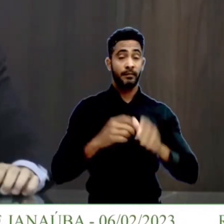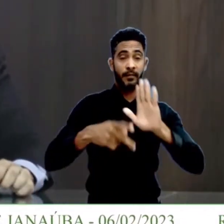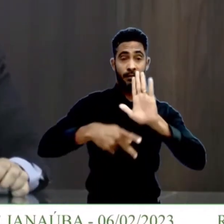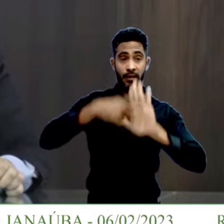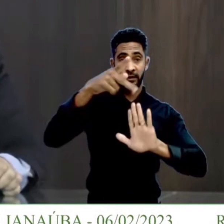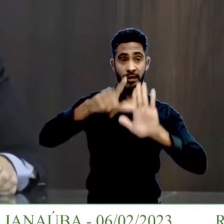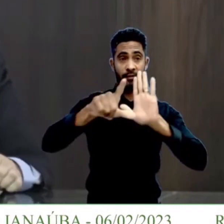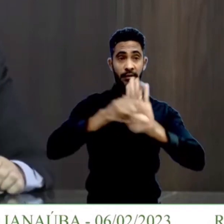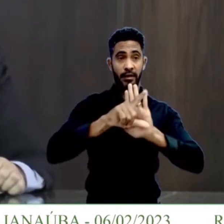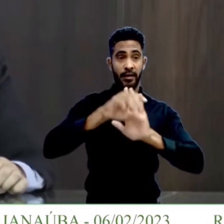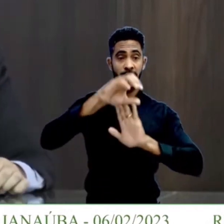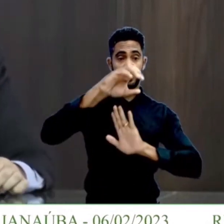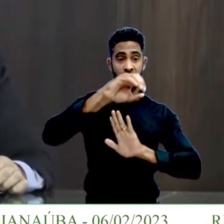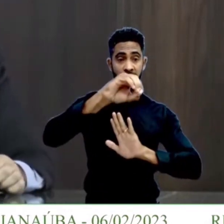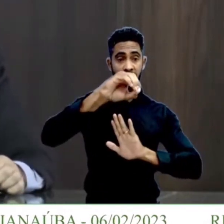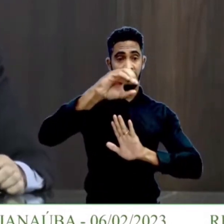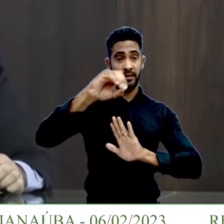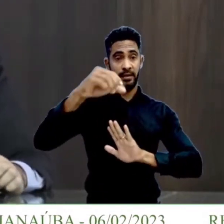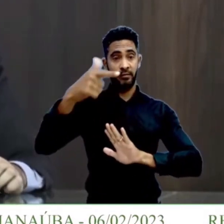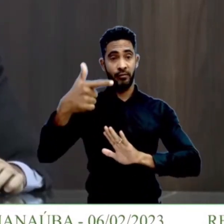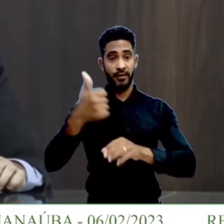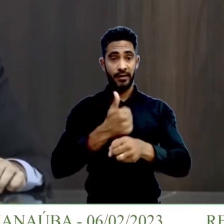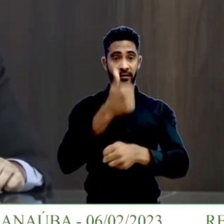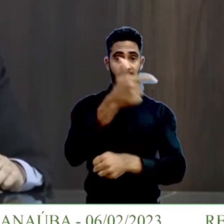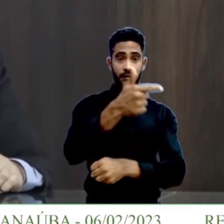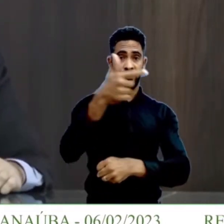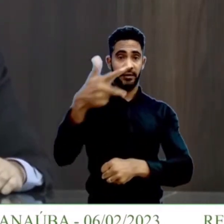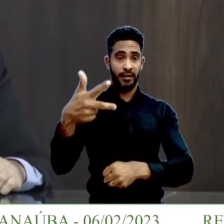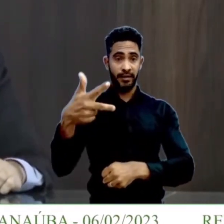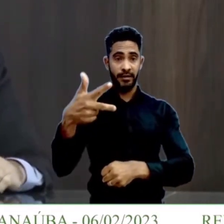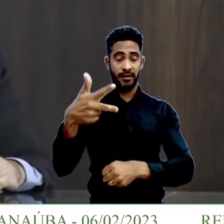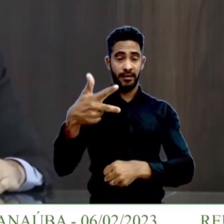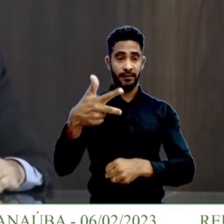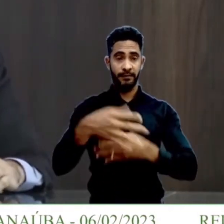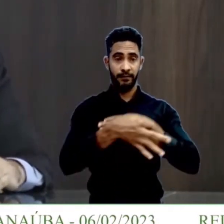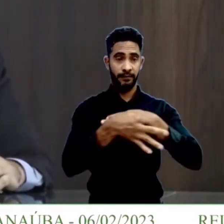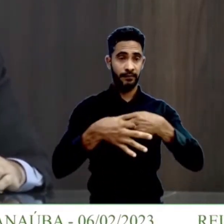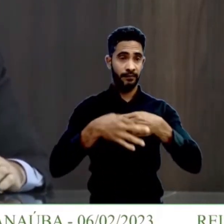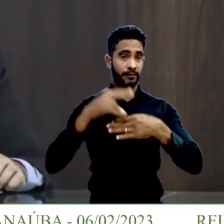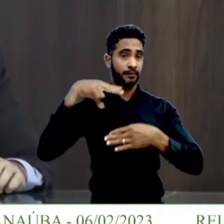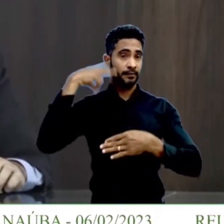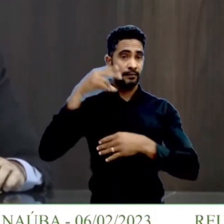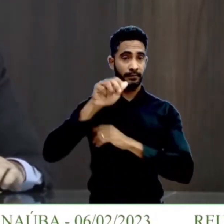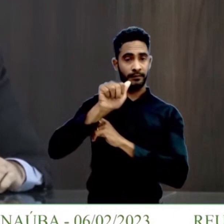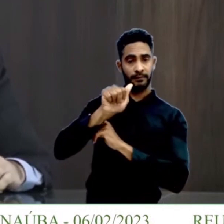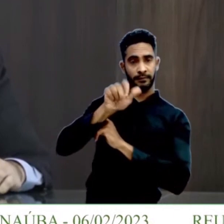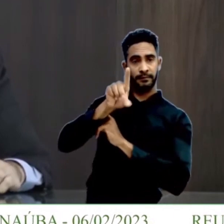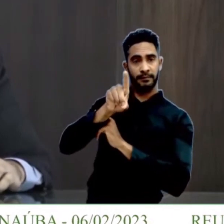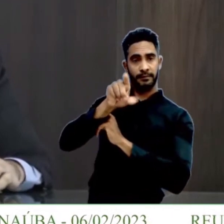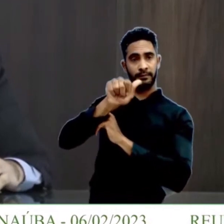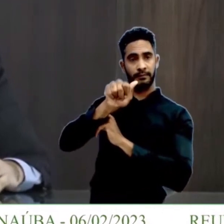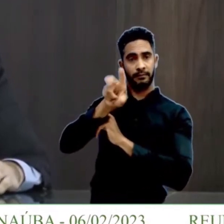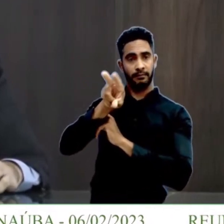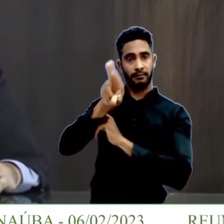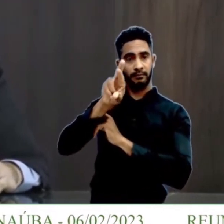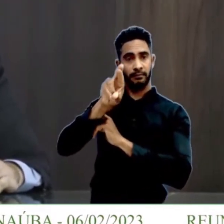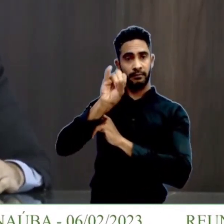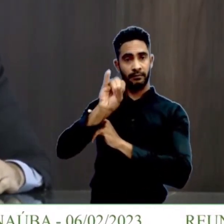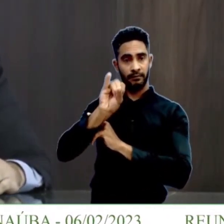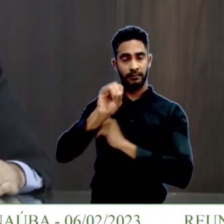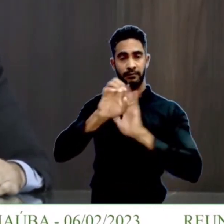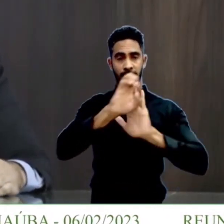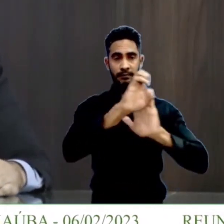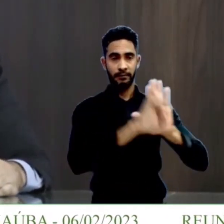Projeto de lei número 002/2023. Autoria, vereador Adauri Soares Cordeiro.